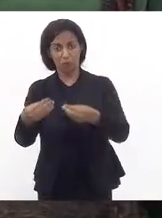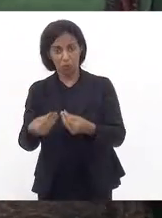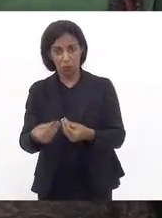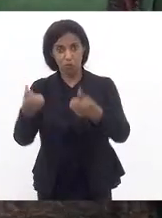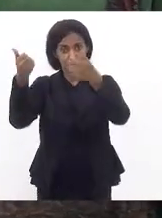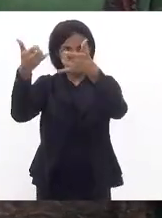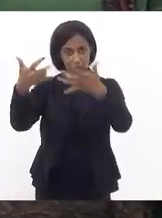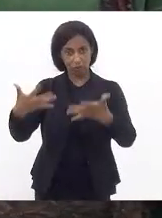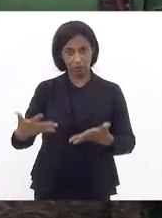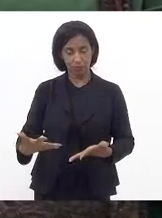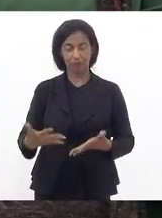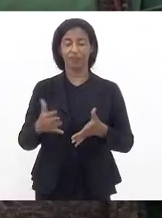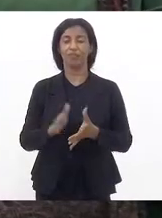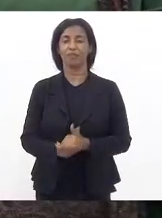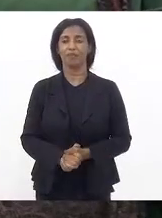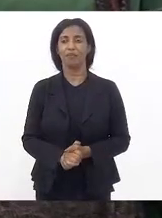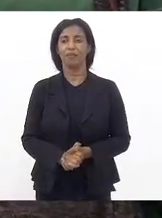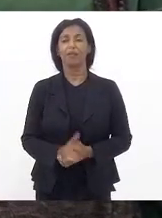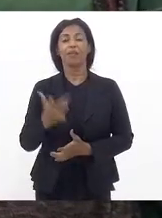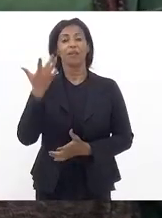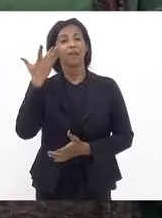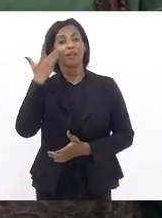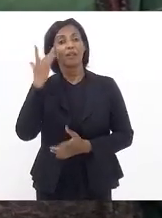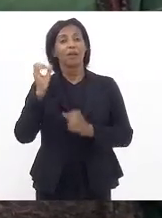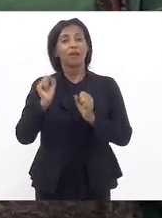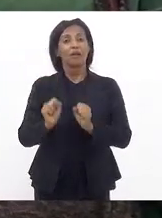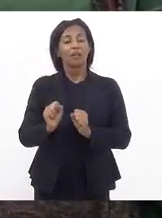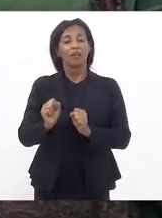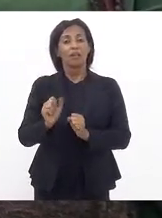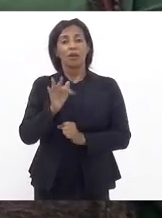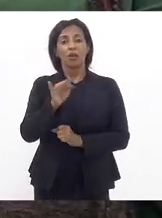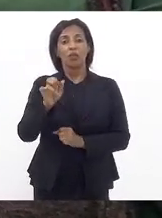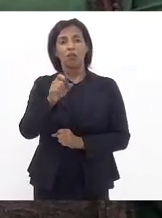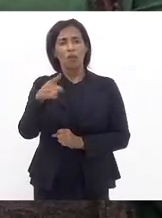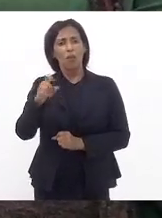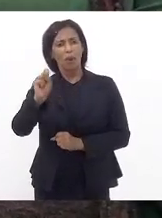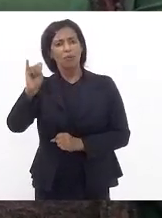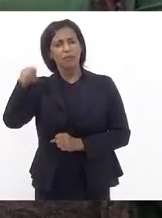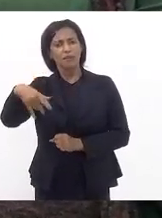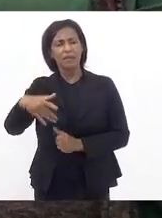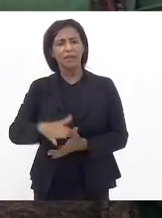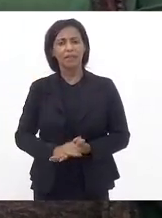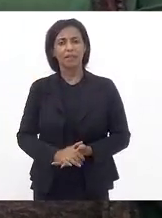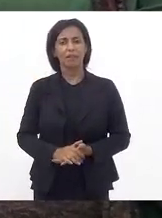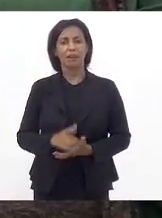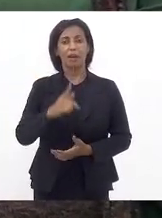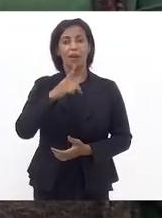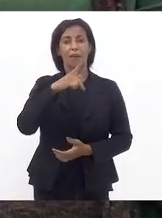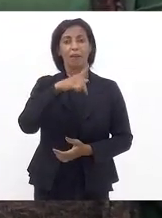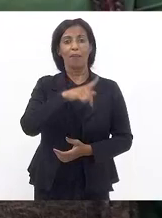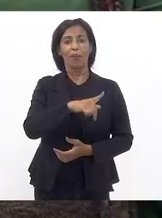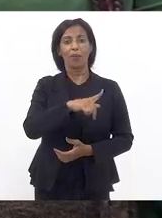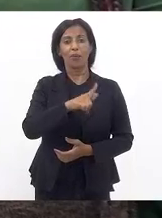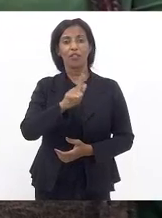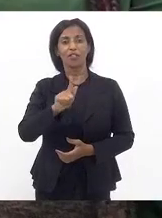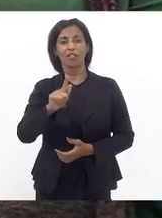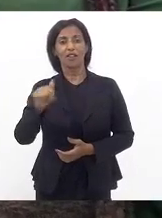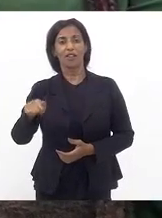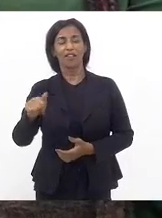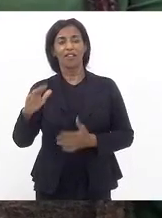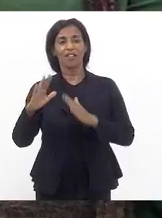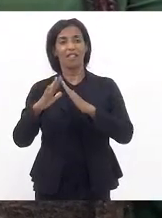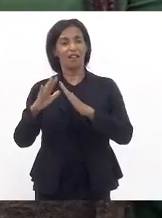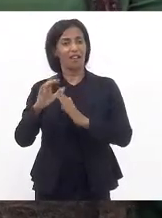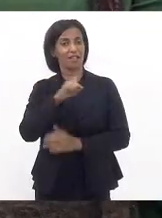ficamos esclarecidos né pode que poderia fazer uma consulta formal sim mas a procuradoria-geral da casa